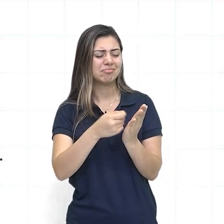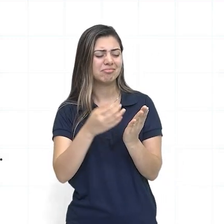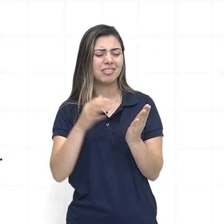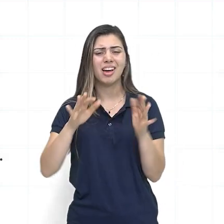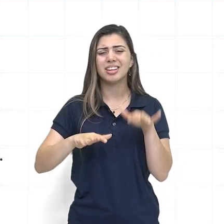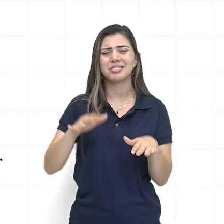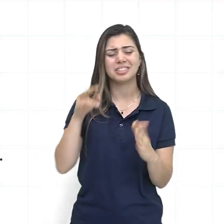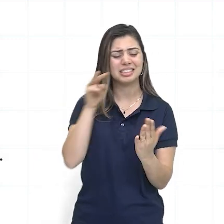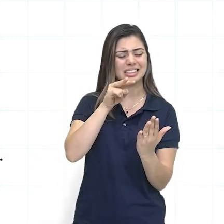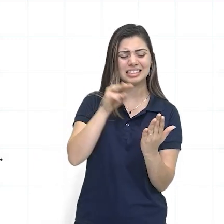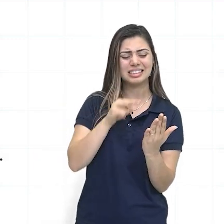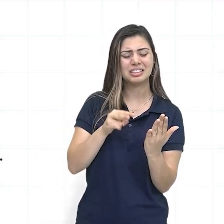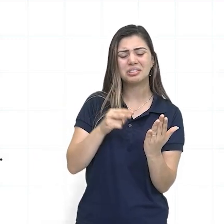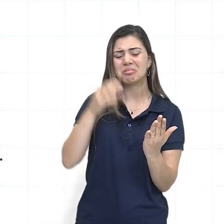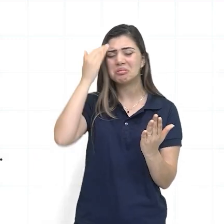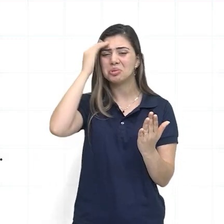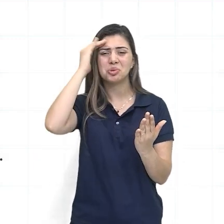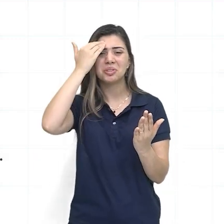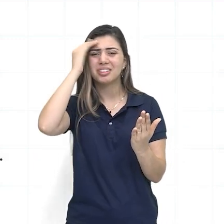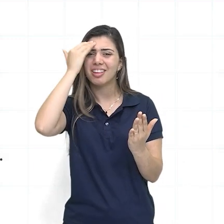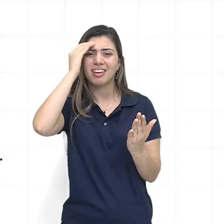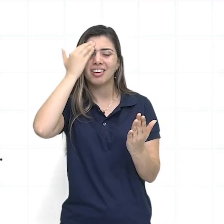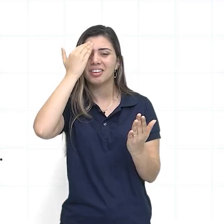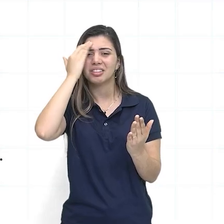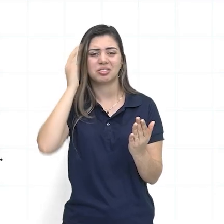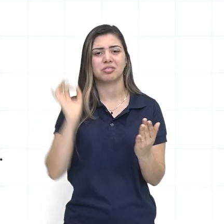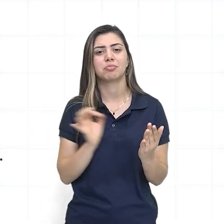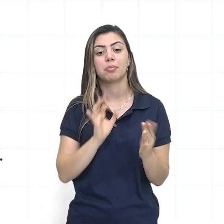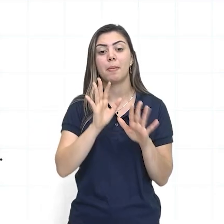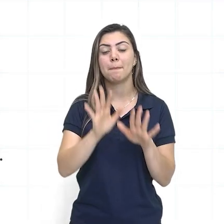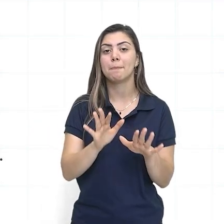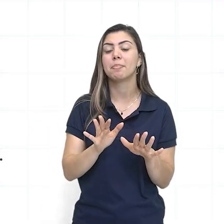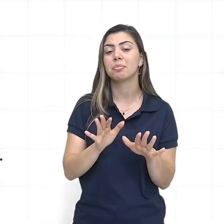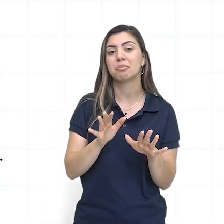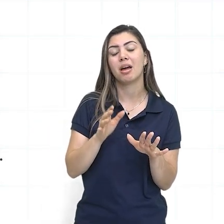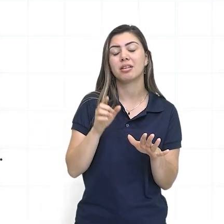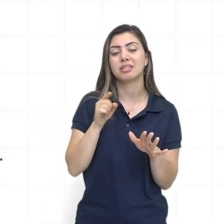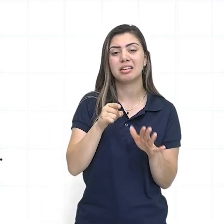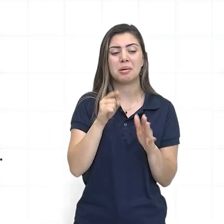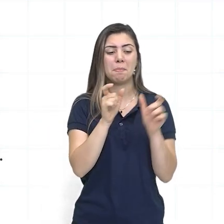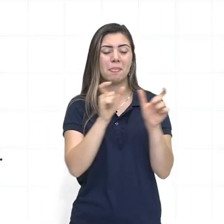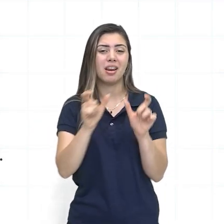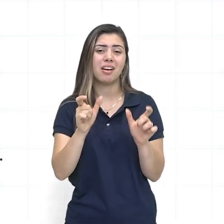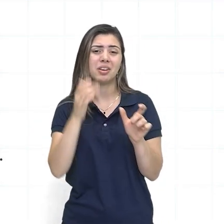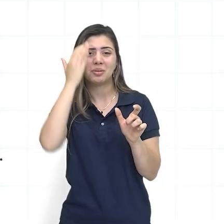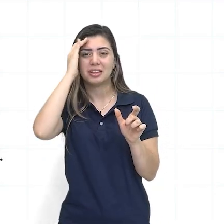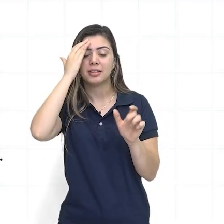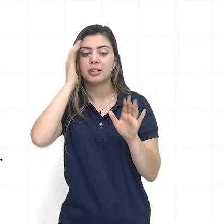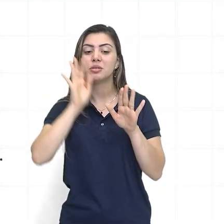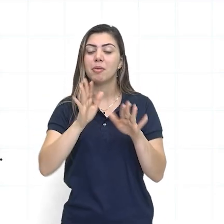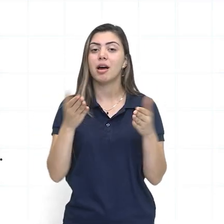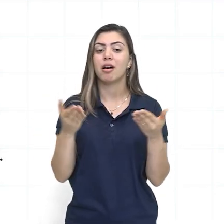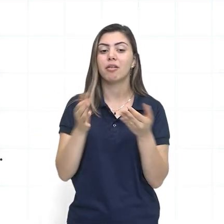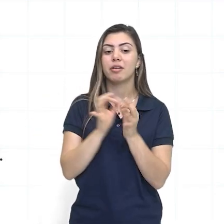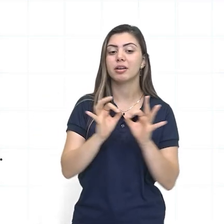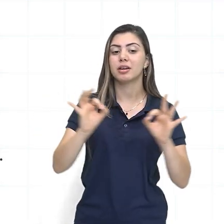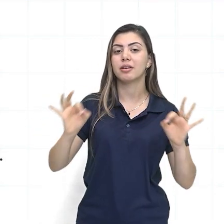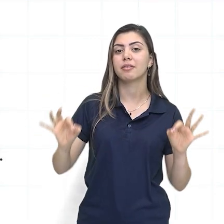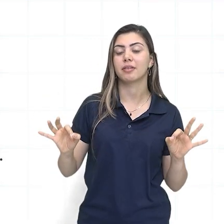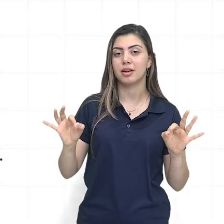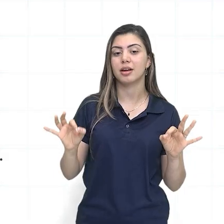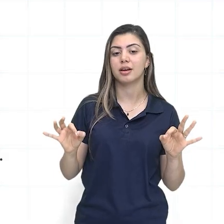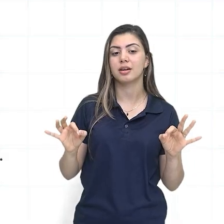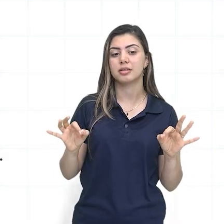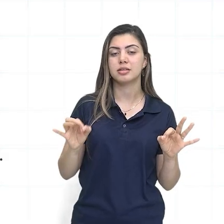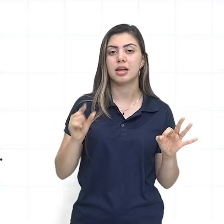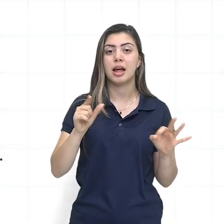consegue entender as letras que ele escreve, as palavras que ele escreve. Então, aqui, a